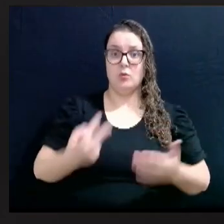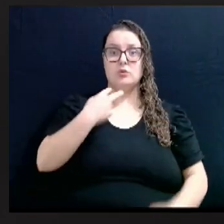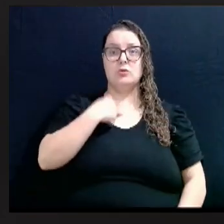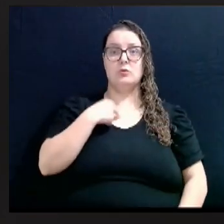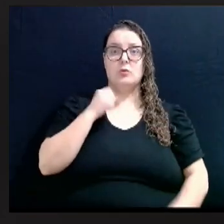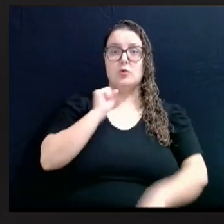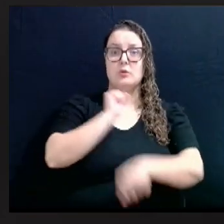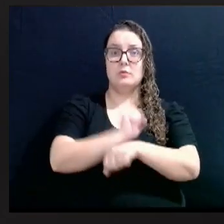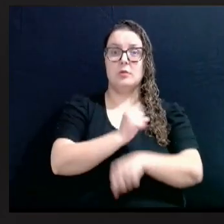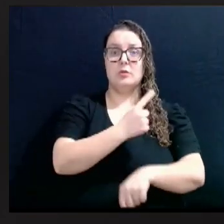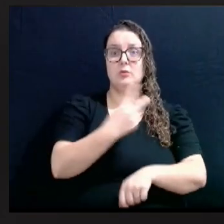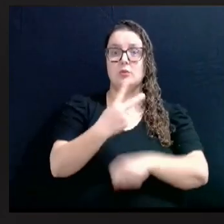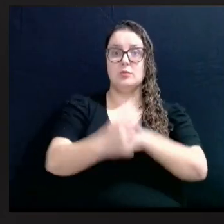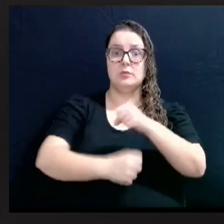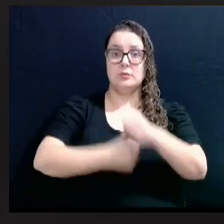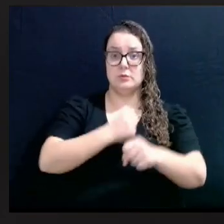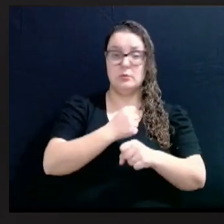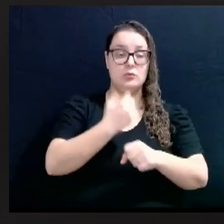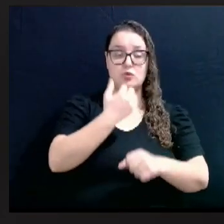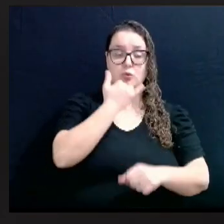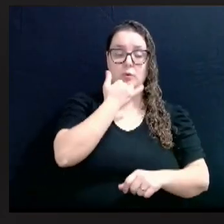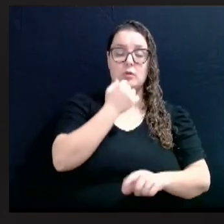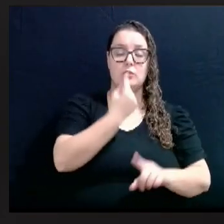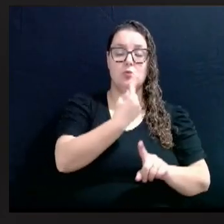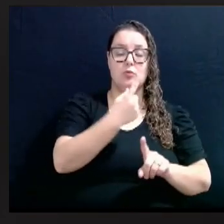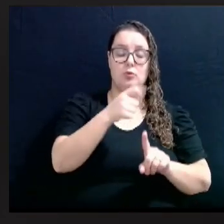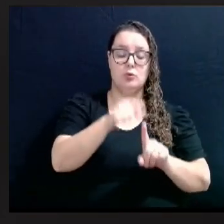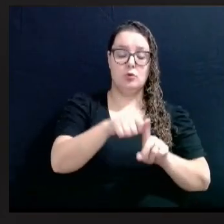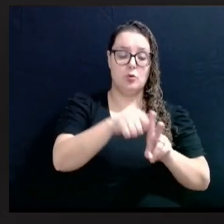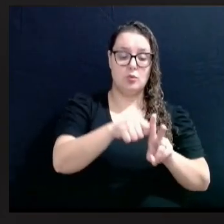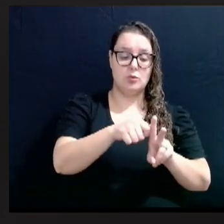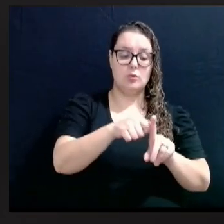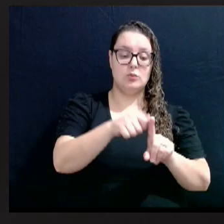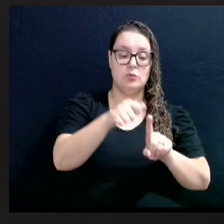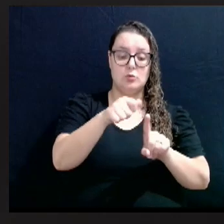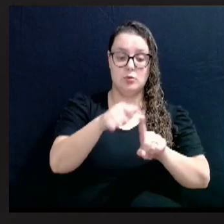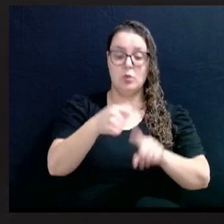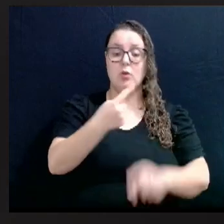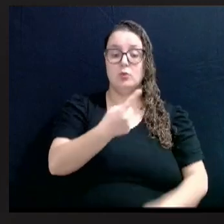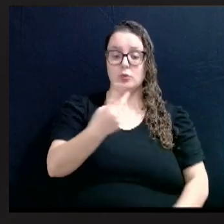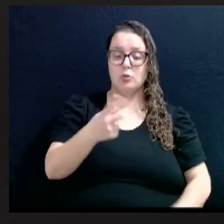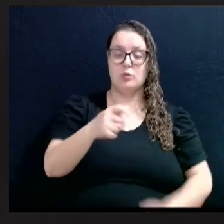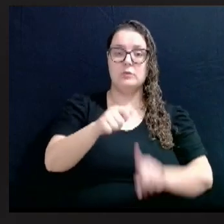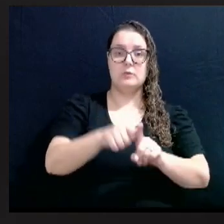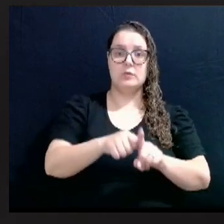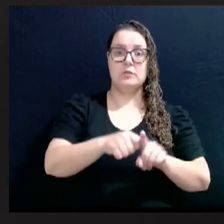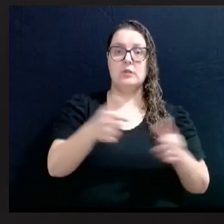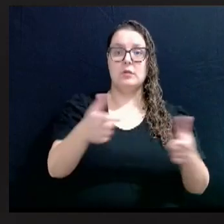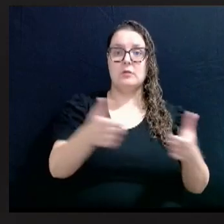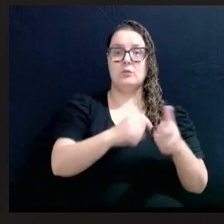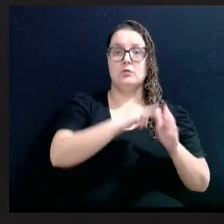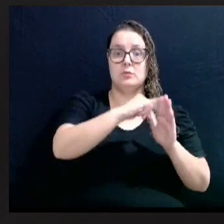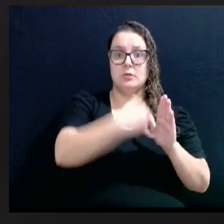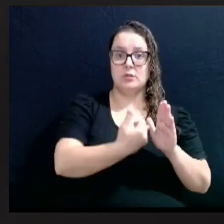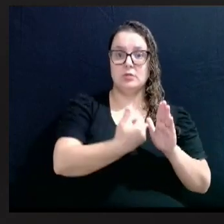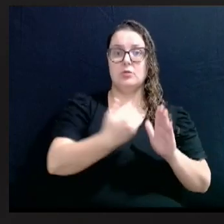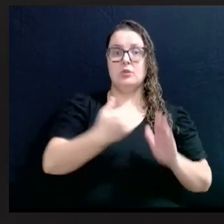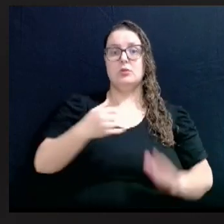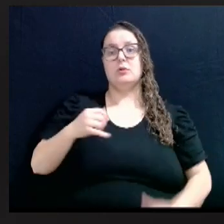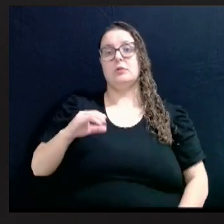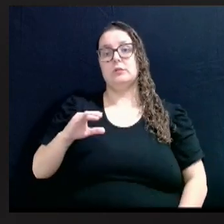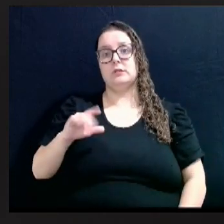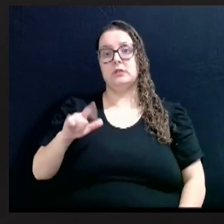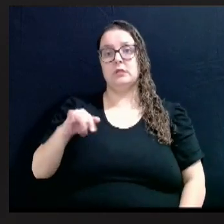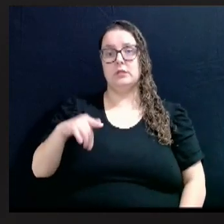meses para que a gente tenha uma redução da taxa Selic e a taxa de juros, você tem um poder na mão que é o poder